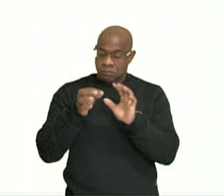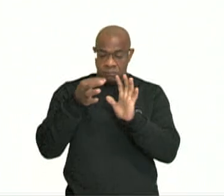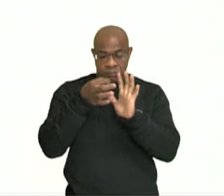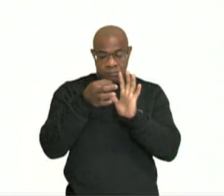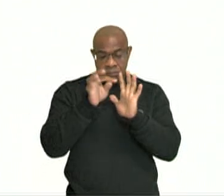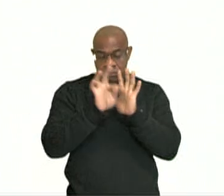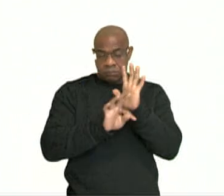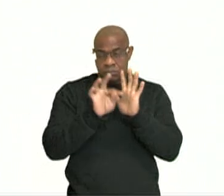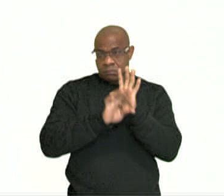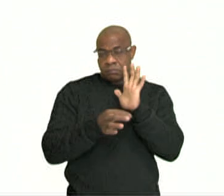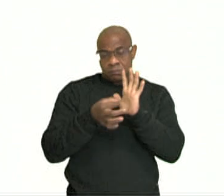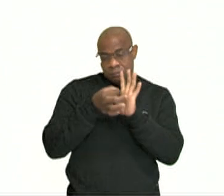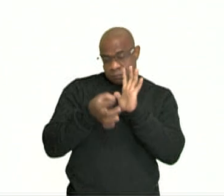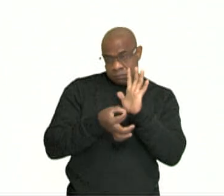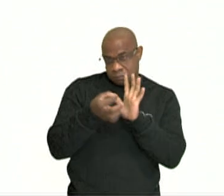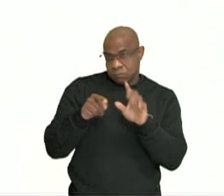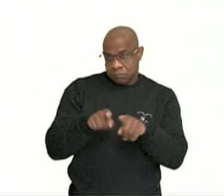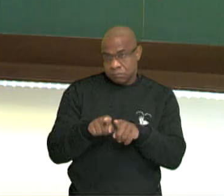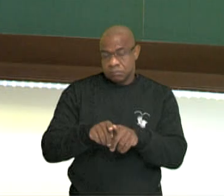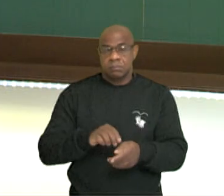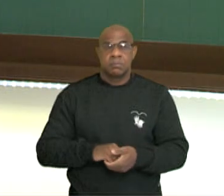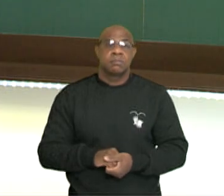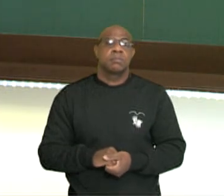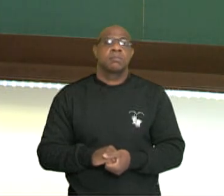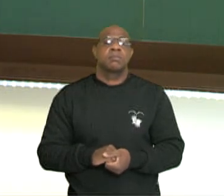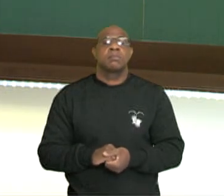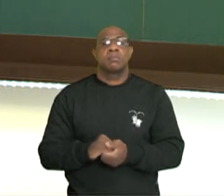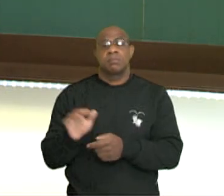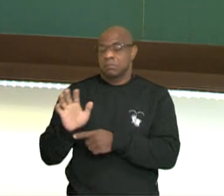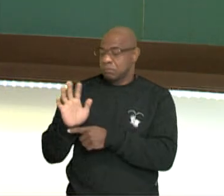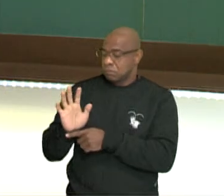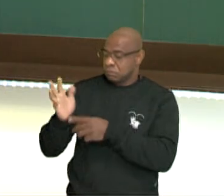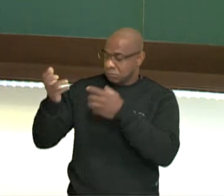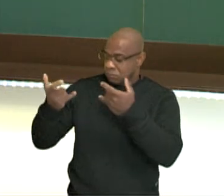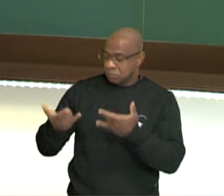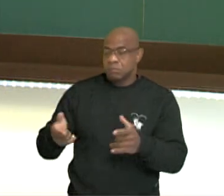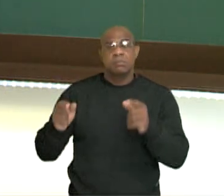sobre a temática da apropriação cultural. Nesse vídeo,